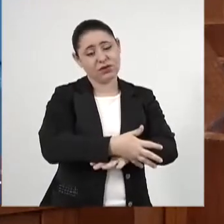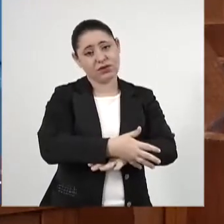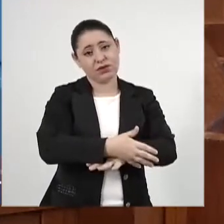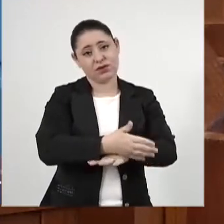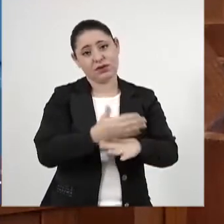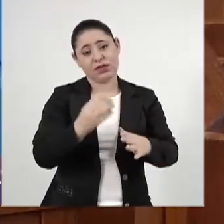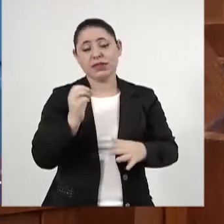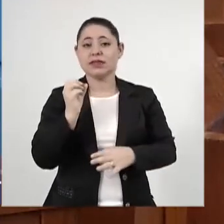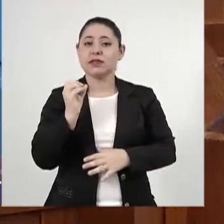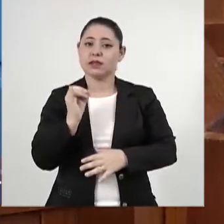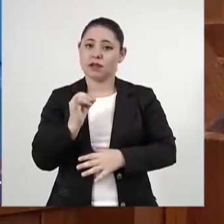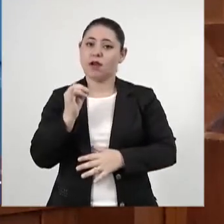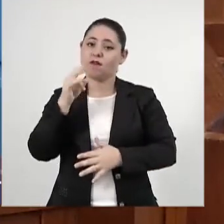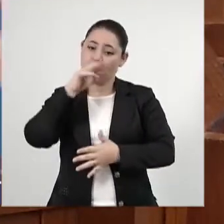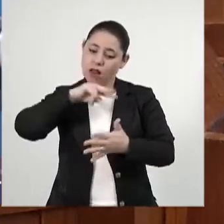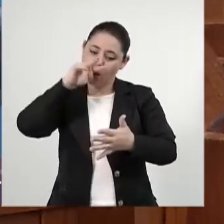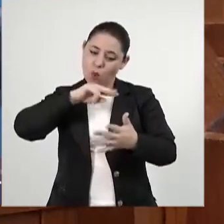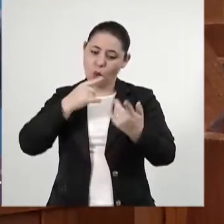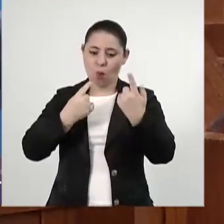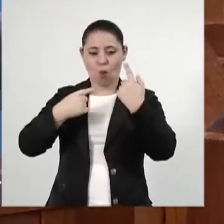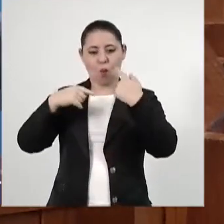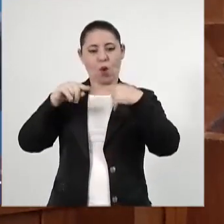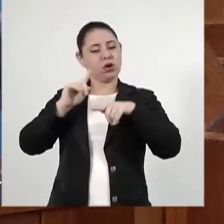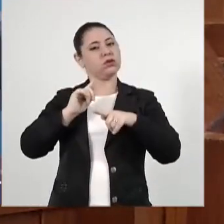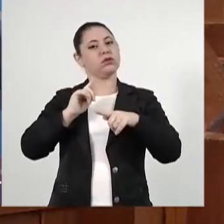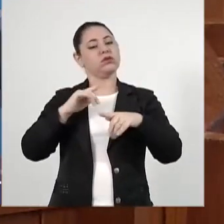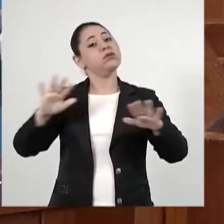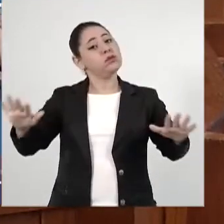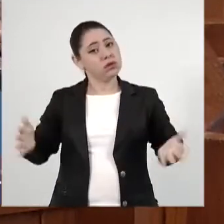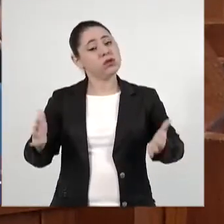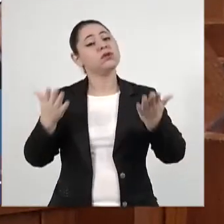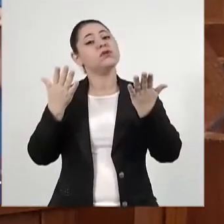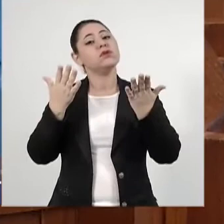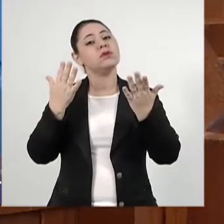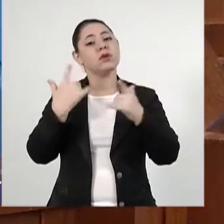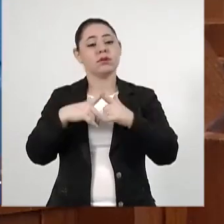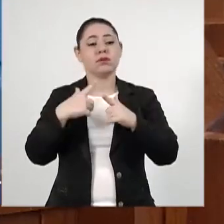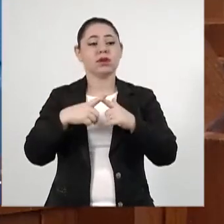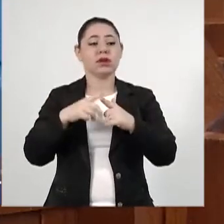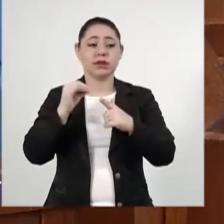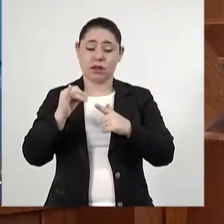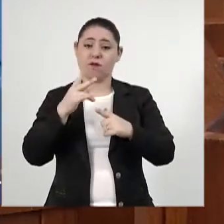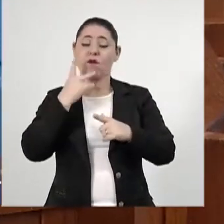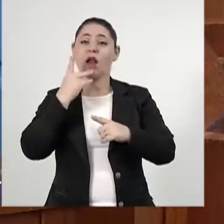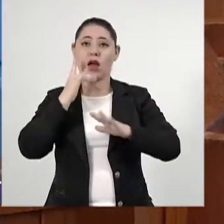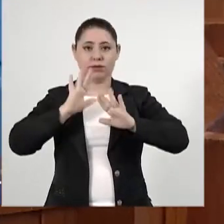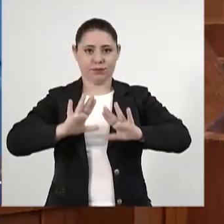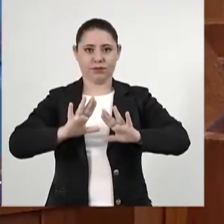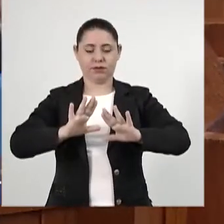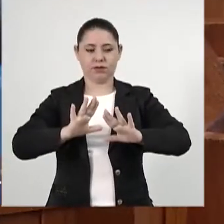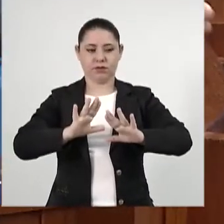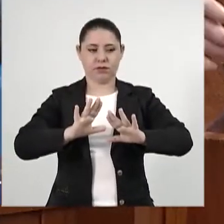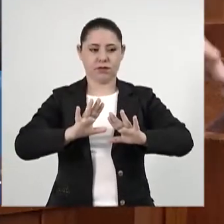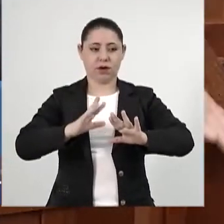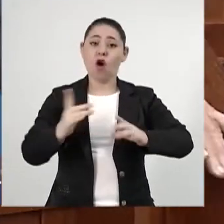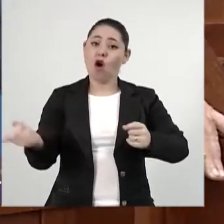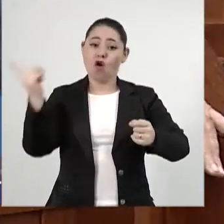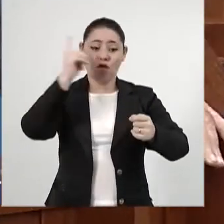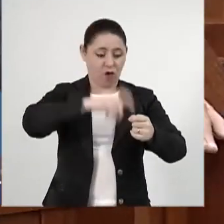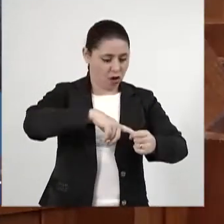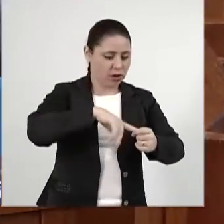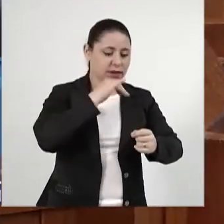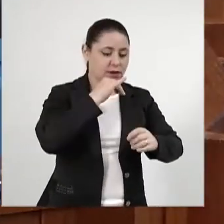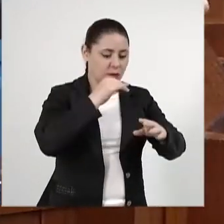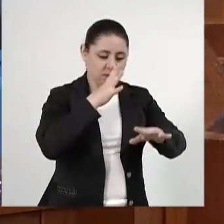se nós fizermos a leitura ao contrário, Vossa Excelência está incentivando. Porque se falar assim, ó, volta de onde você